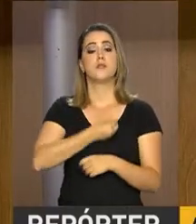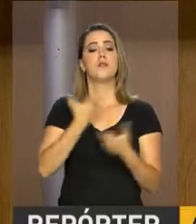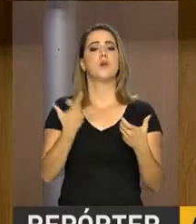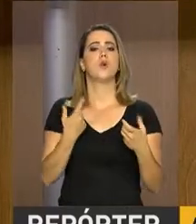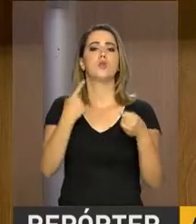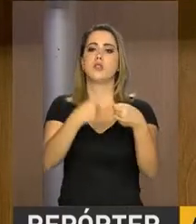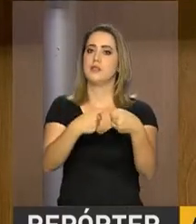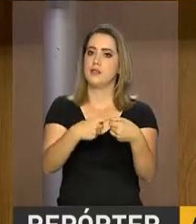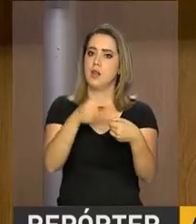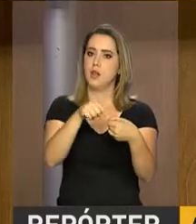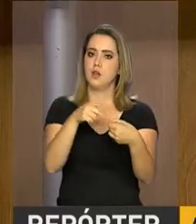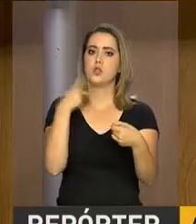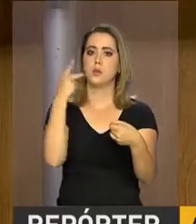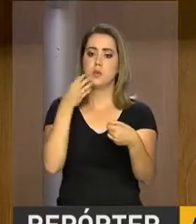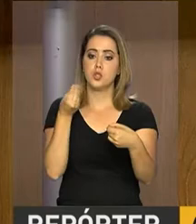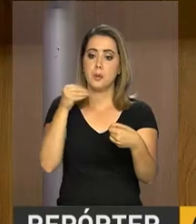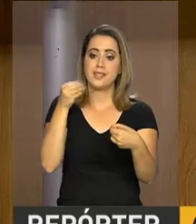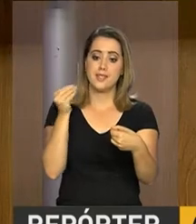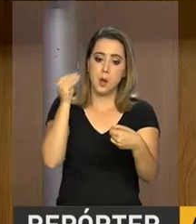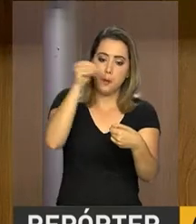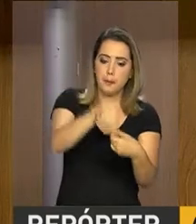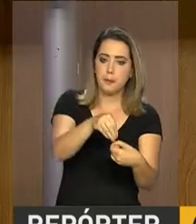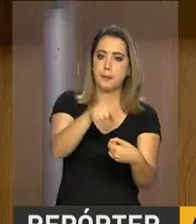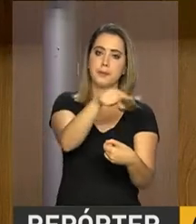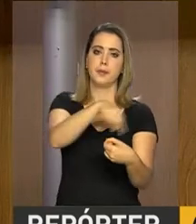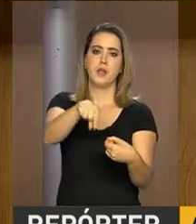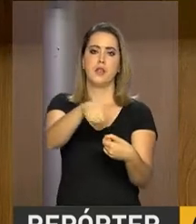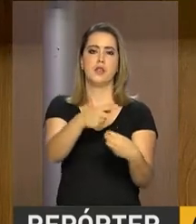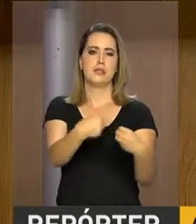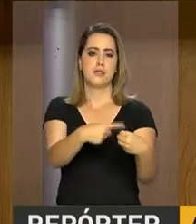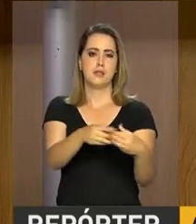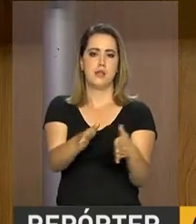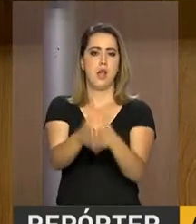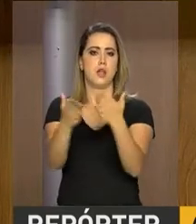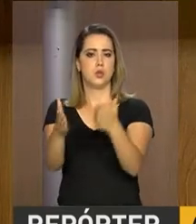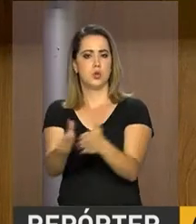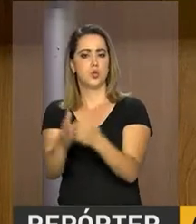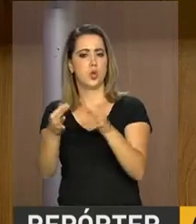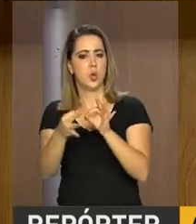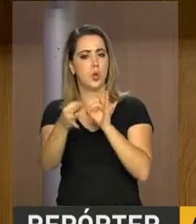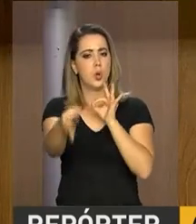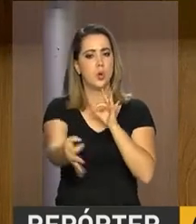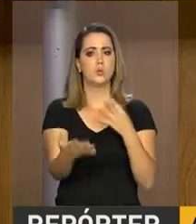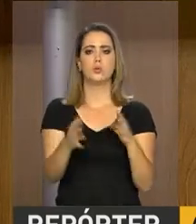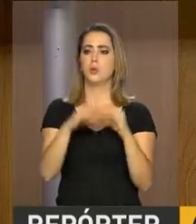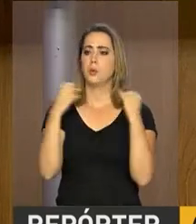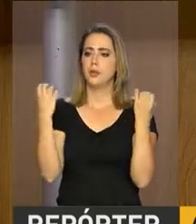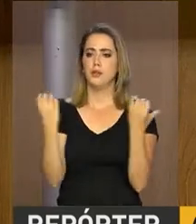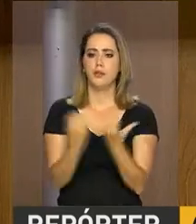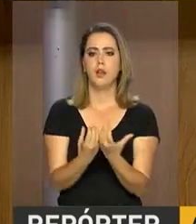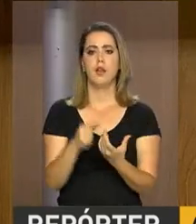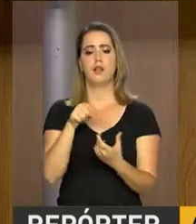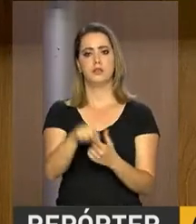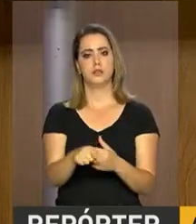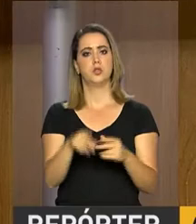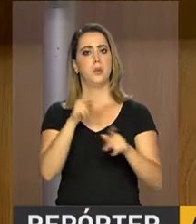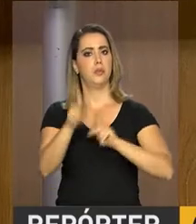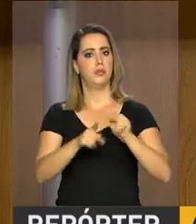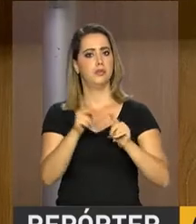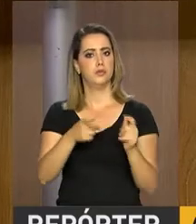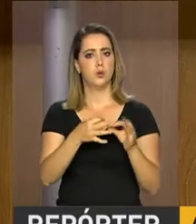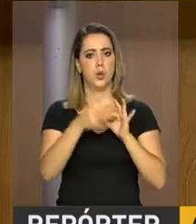políticas têm que chegar nos municípios chega nas periferias nos becos nas comunidades nos povoados